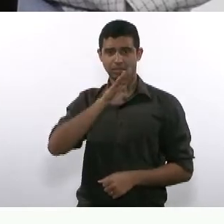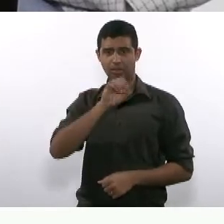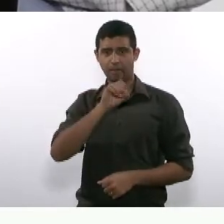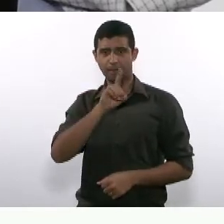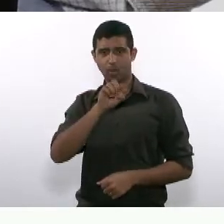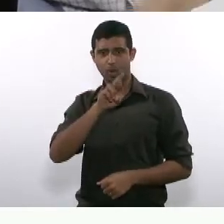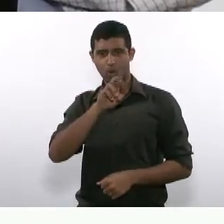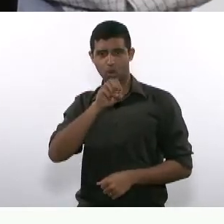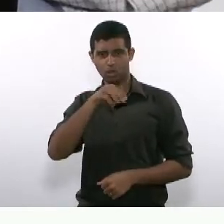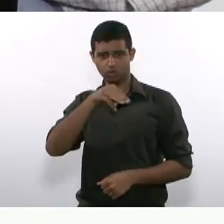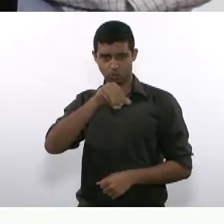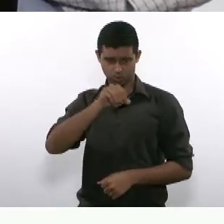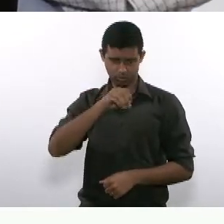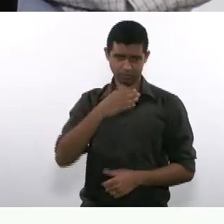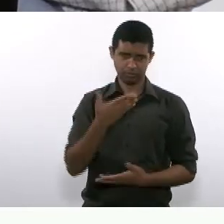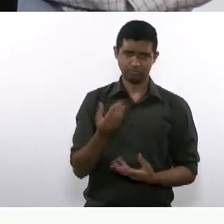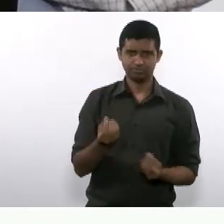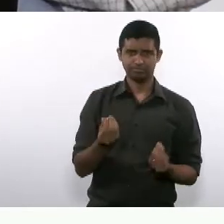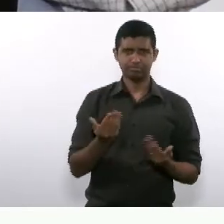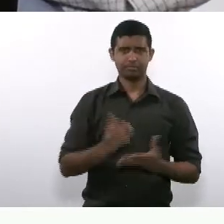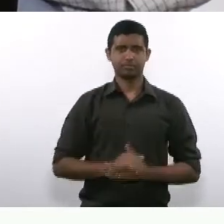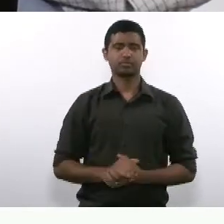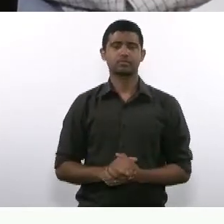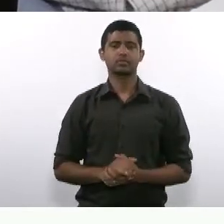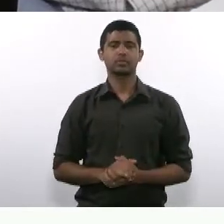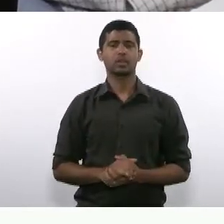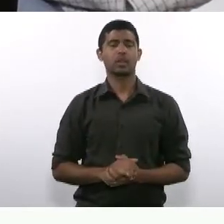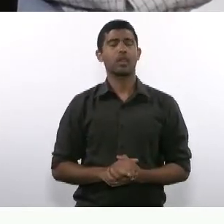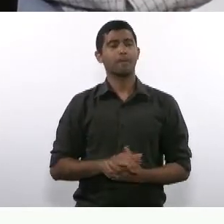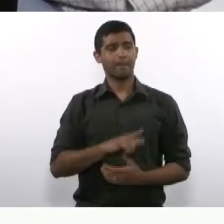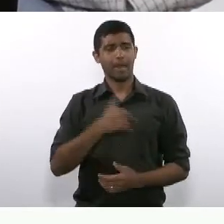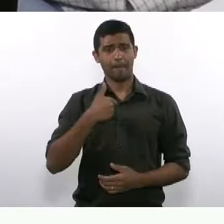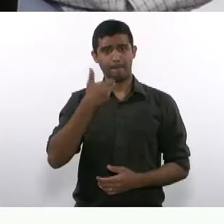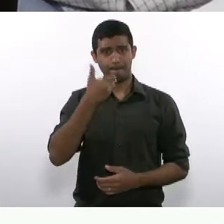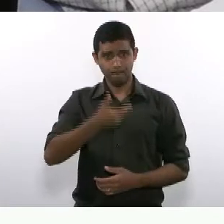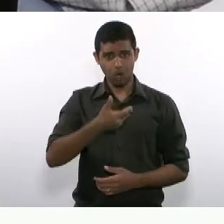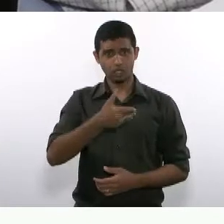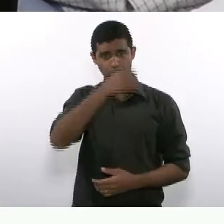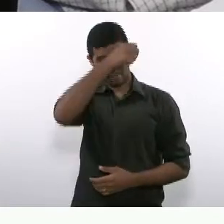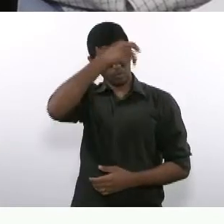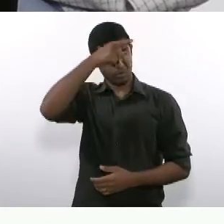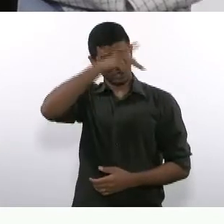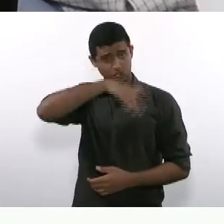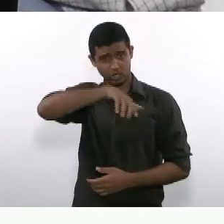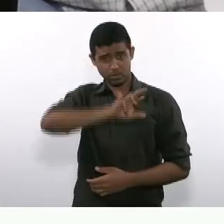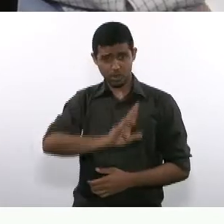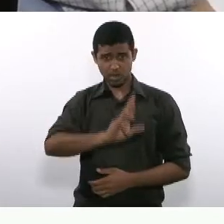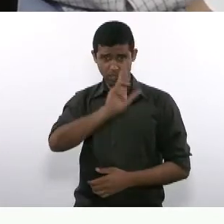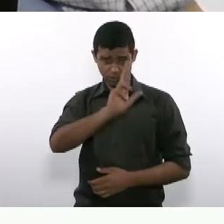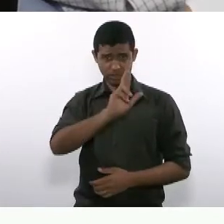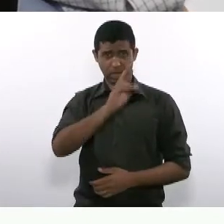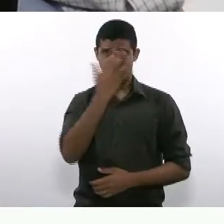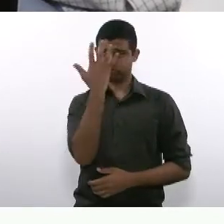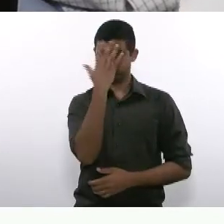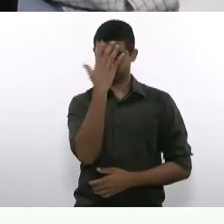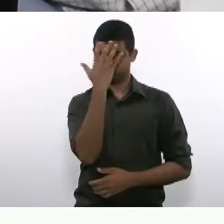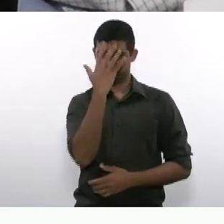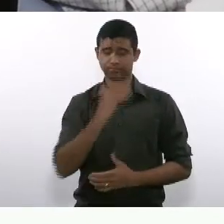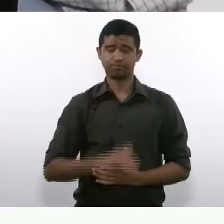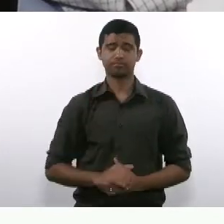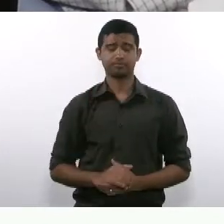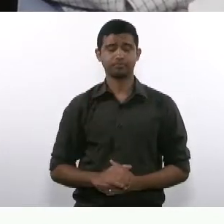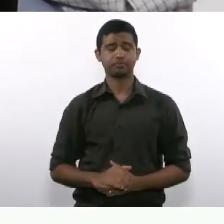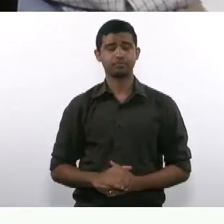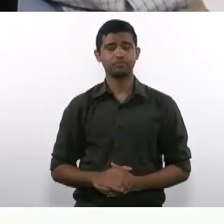praticamente menos de uma semana, mas ficou claro que o Carnaval continua sendo gerido pelo município, né? Então, a gente